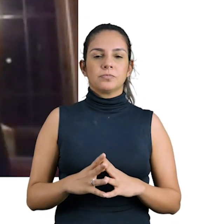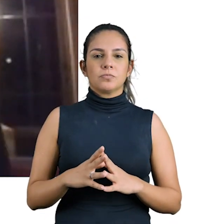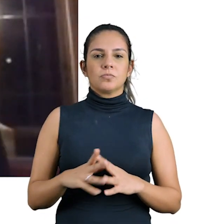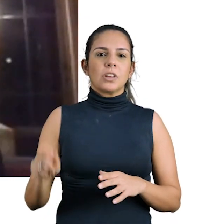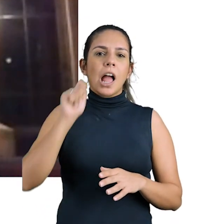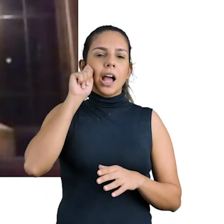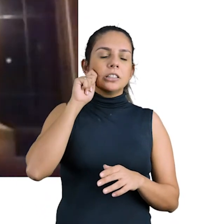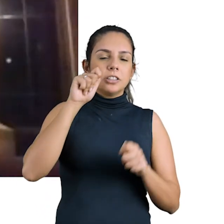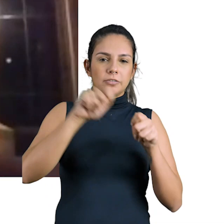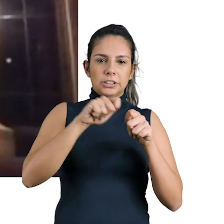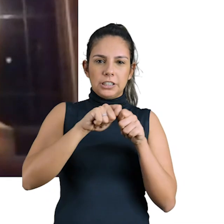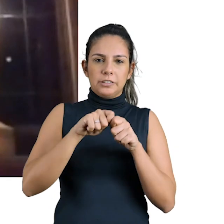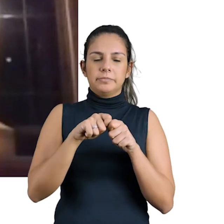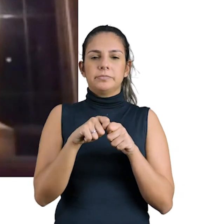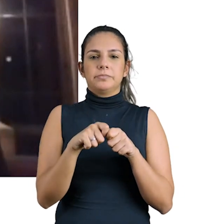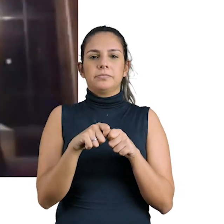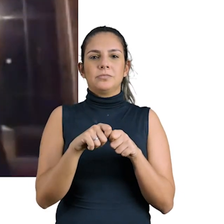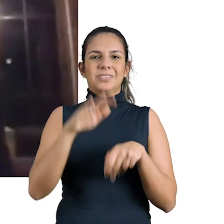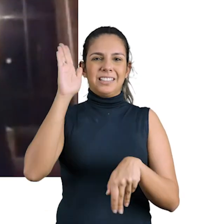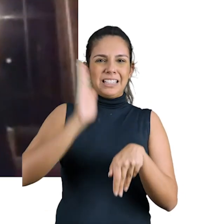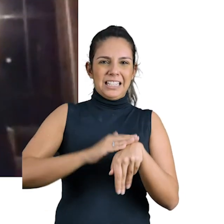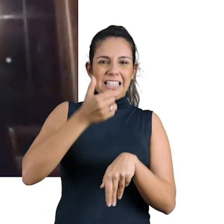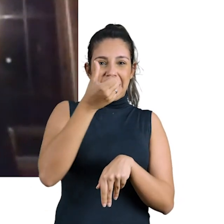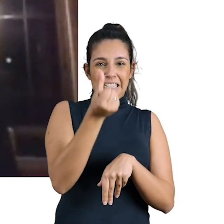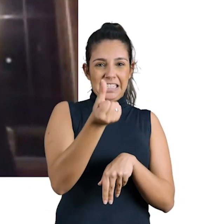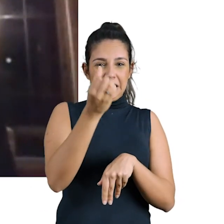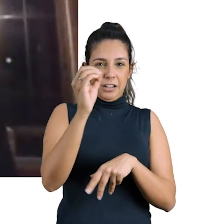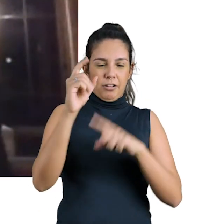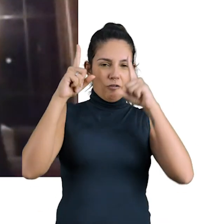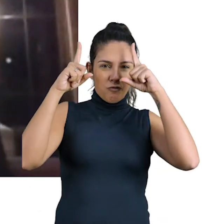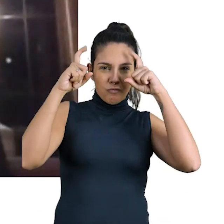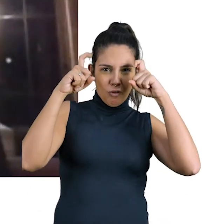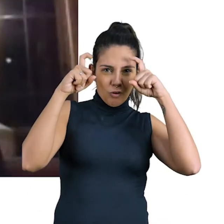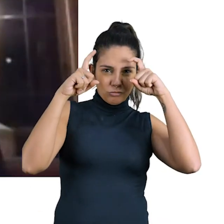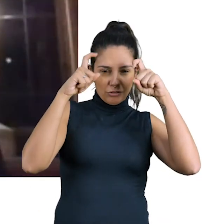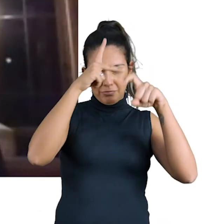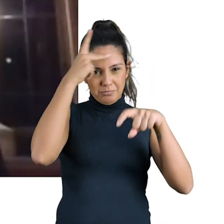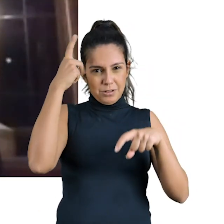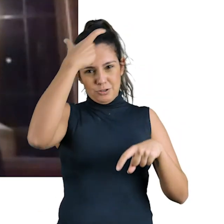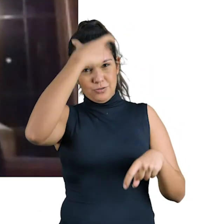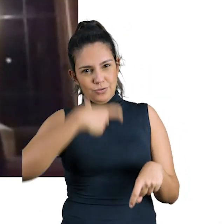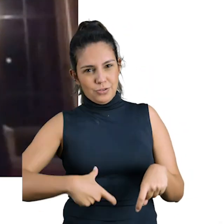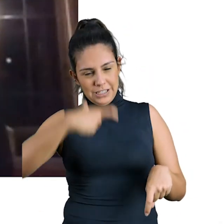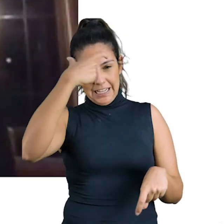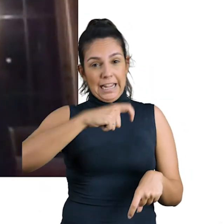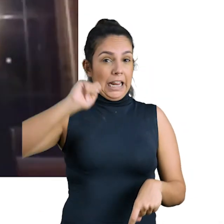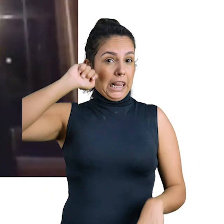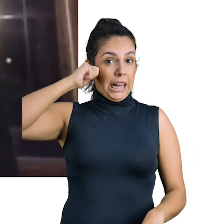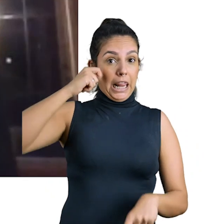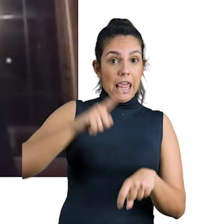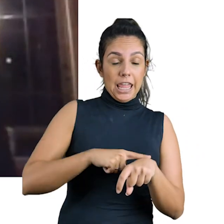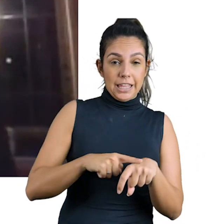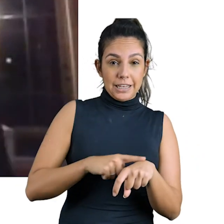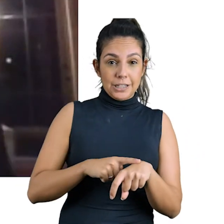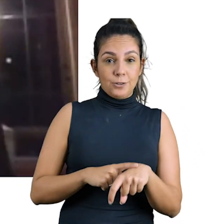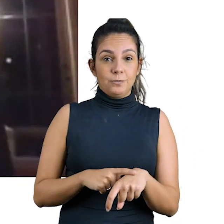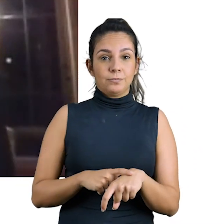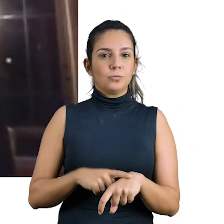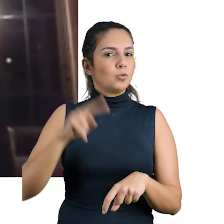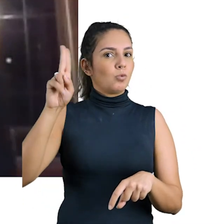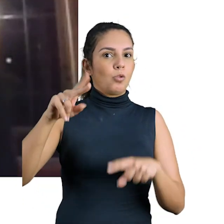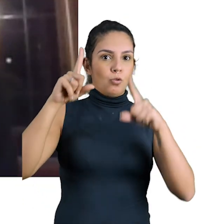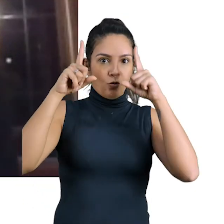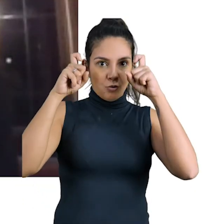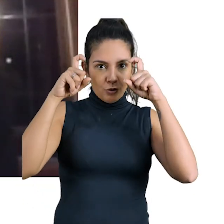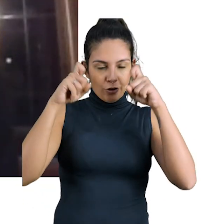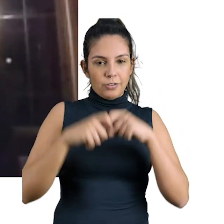artistas vão produzir mais de 60 retratos dessas personalidades negras que nunca tiveram